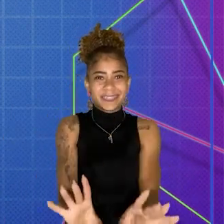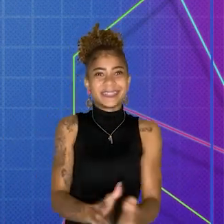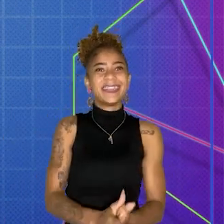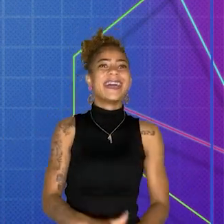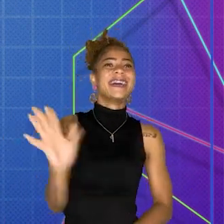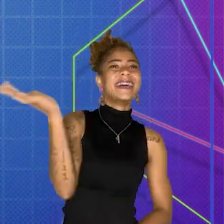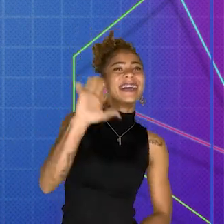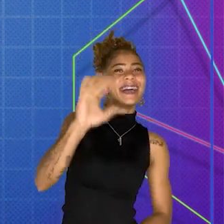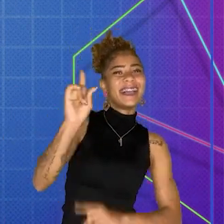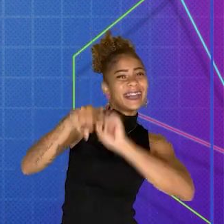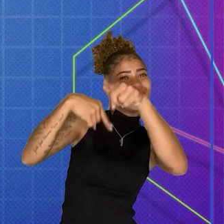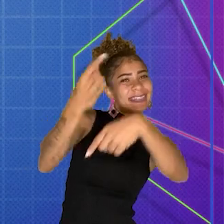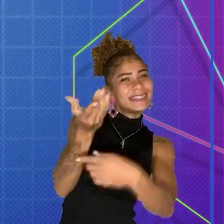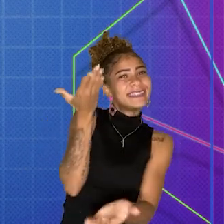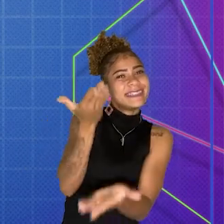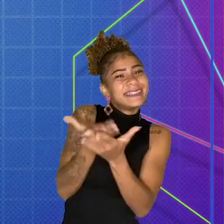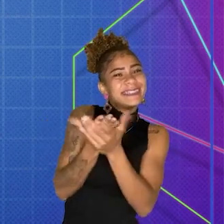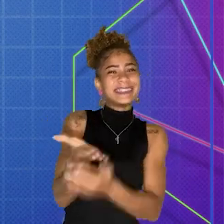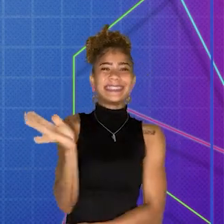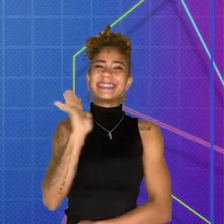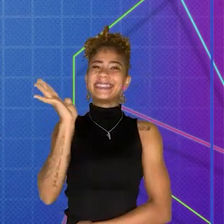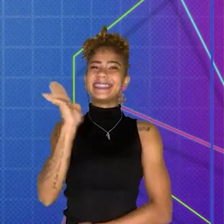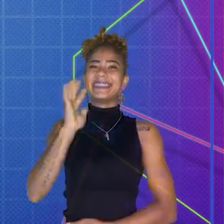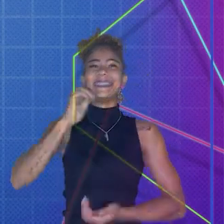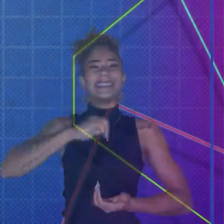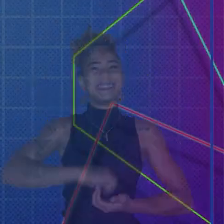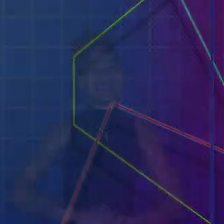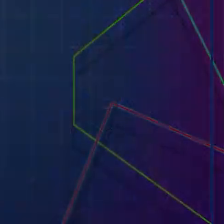especial. Até a próxima, pessoal!